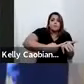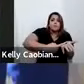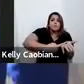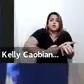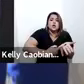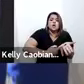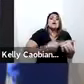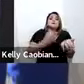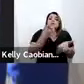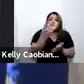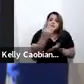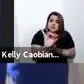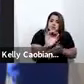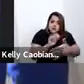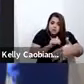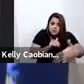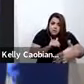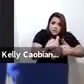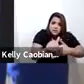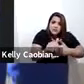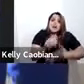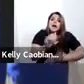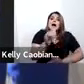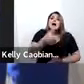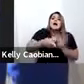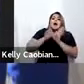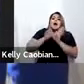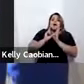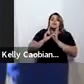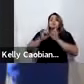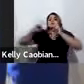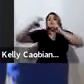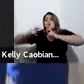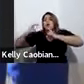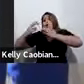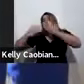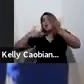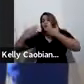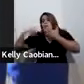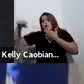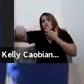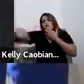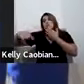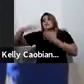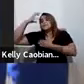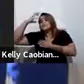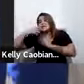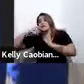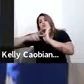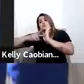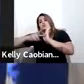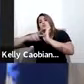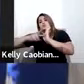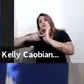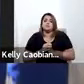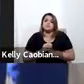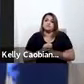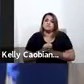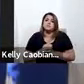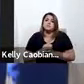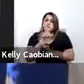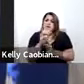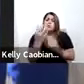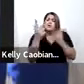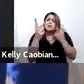voluntária sem antes ter uma conversa e uma discussão séria com o sindicato. Não como foi feito quando